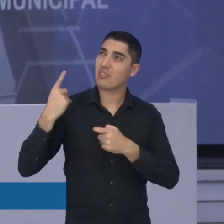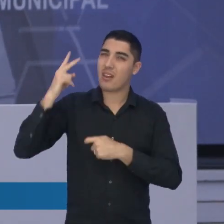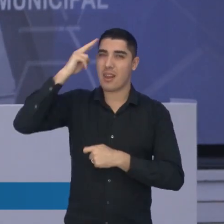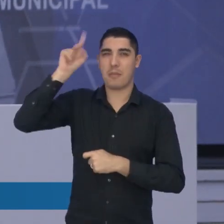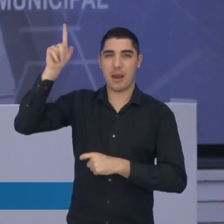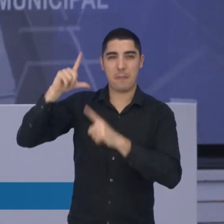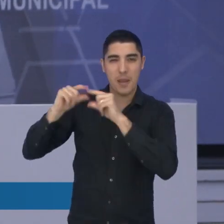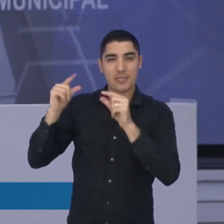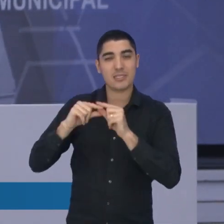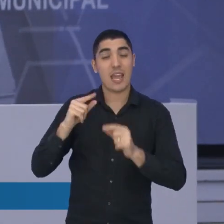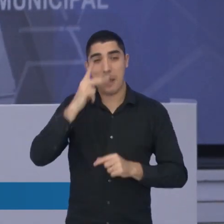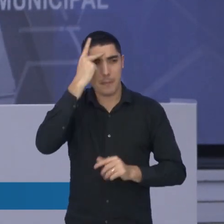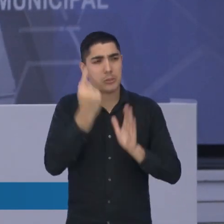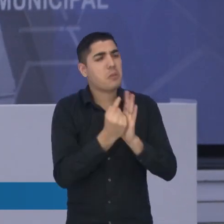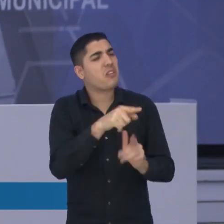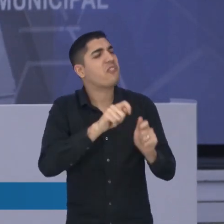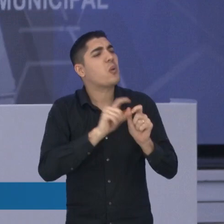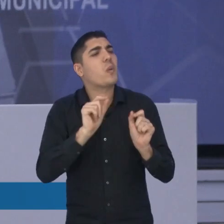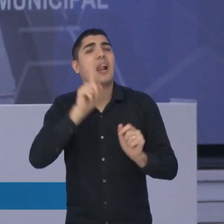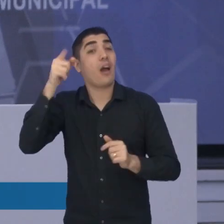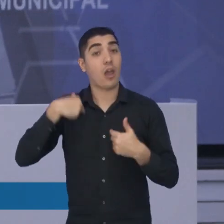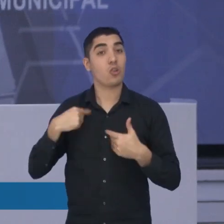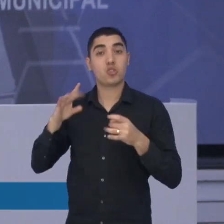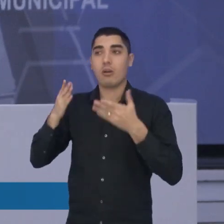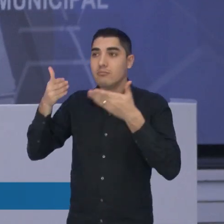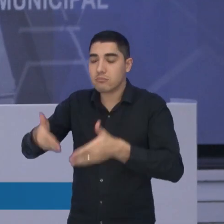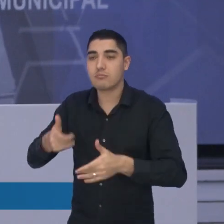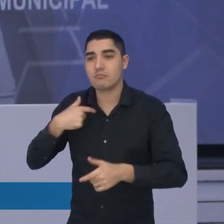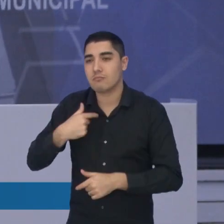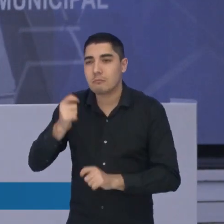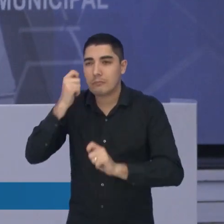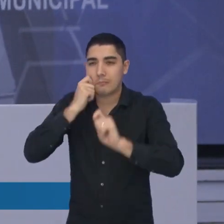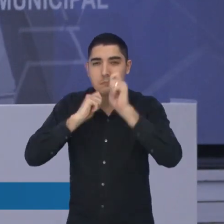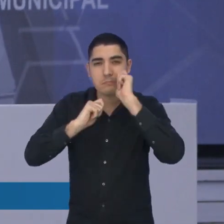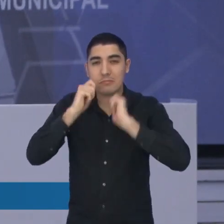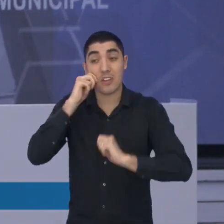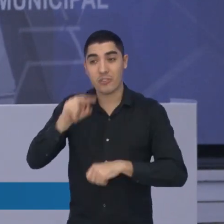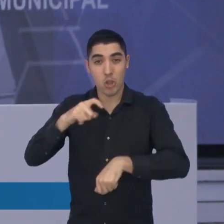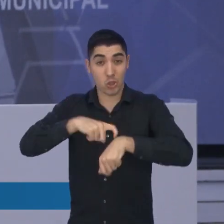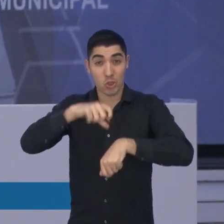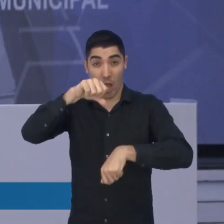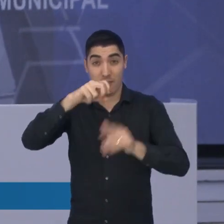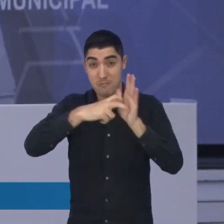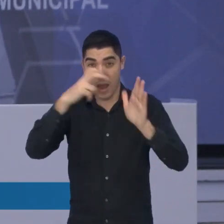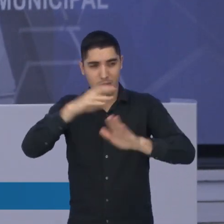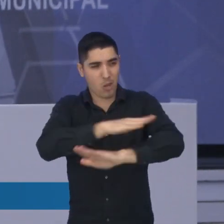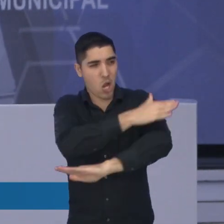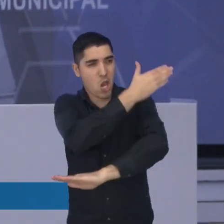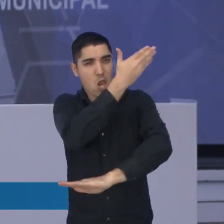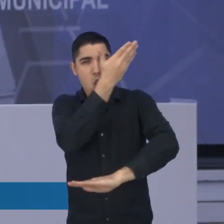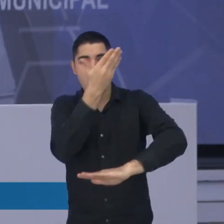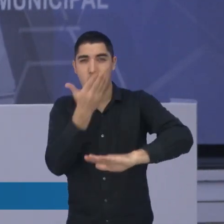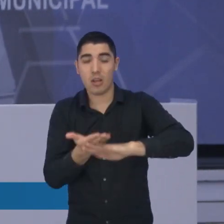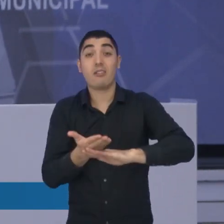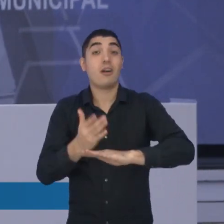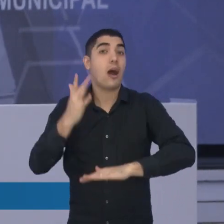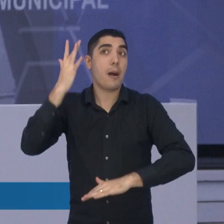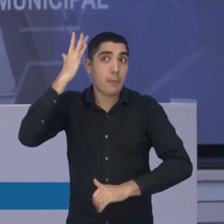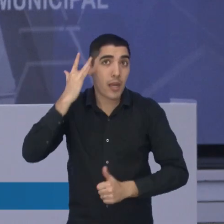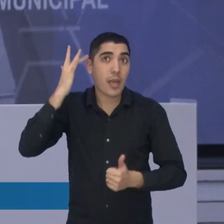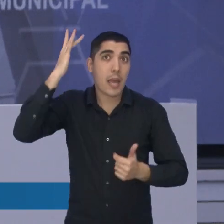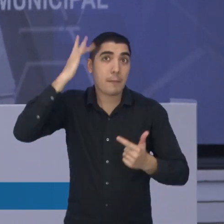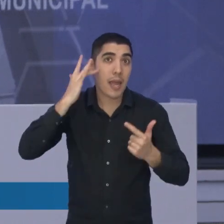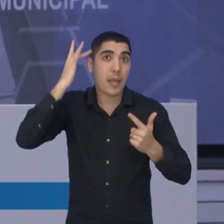fui chorar. Comecei às 9 horas da manhã, vendo eles se reencontrando, e só parei uns 3 dias depois, porque eu parei de